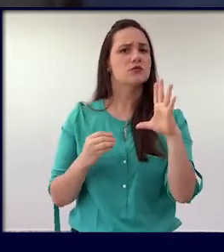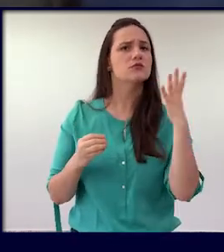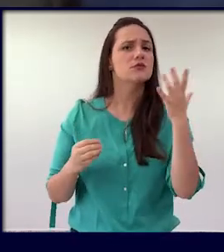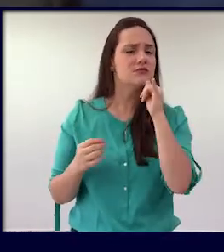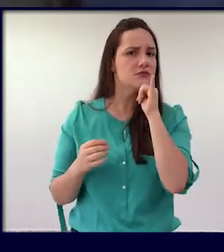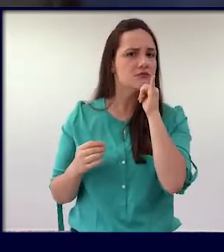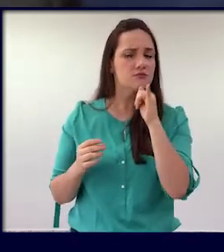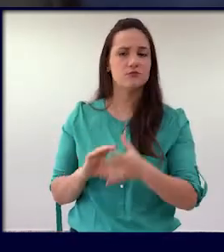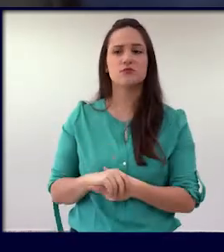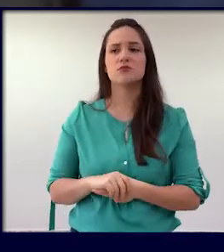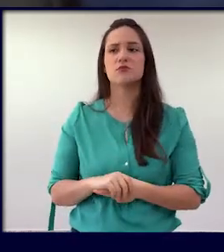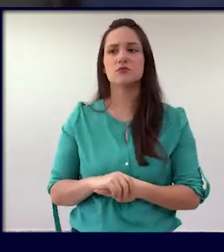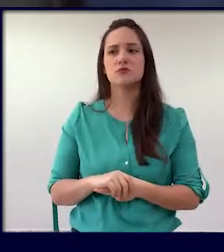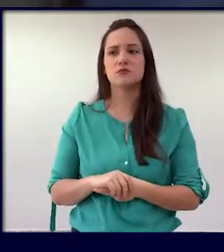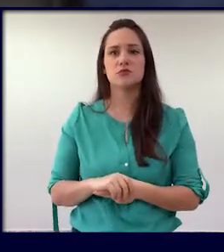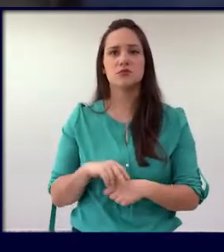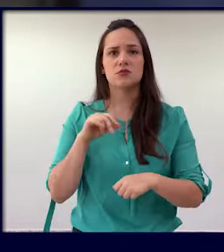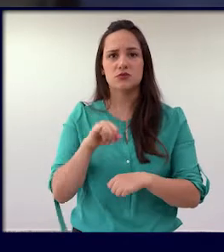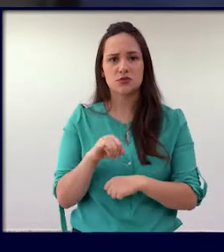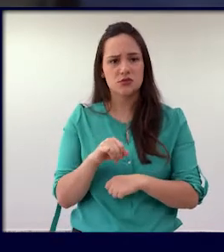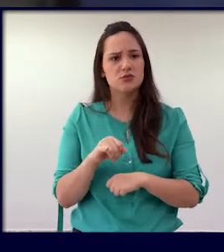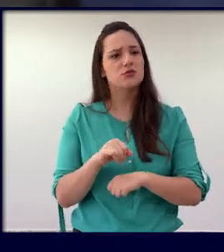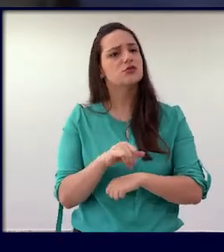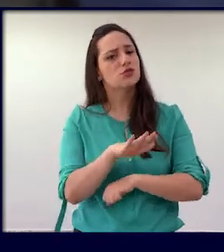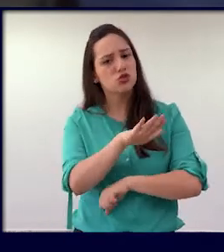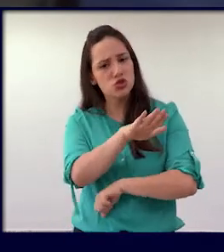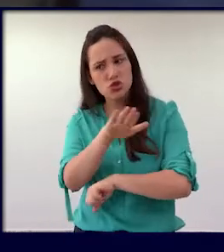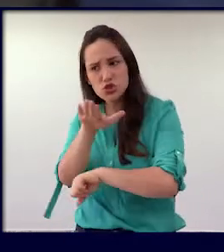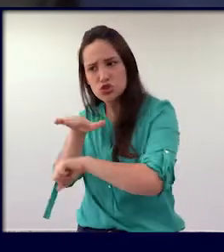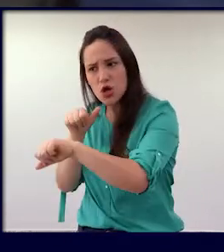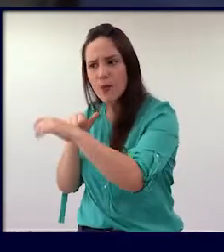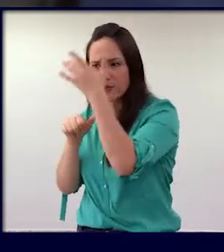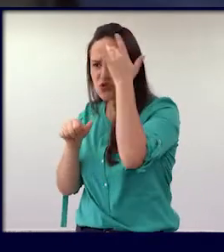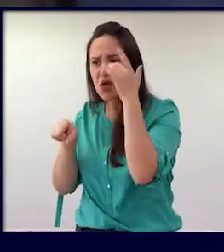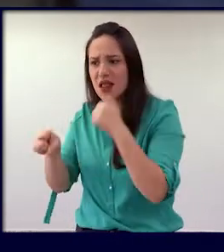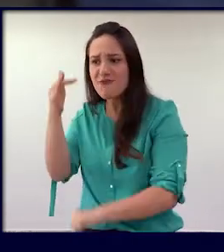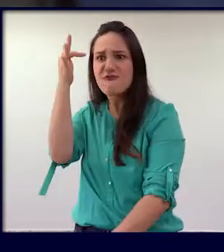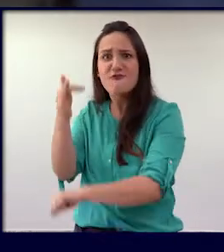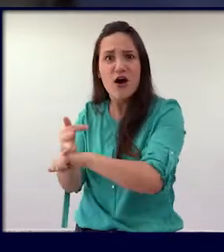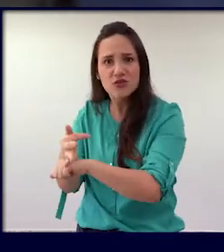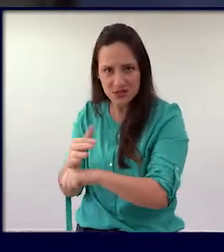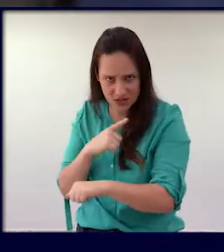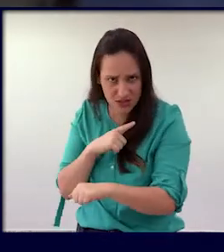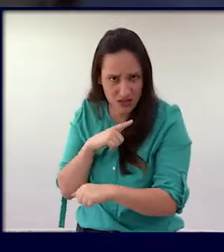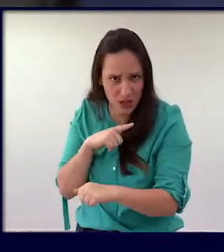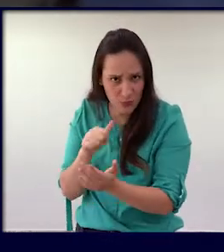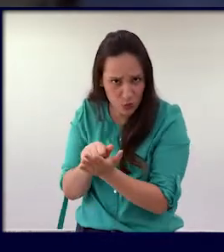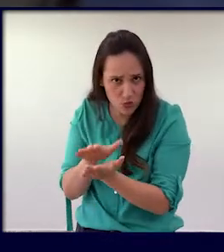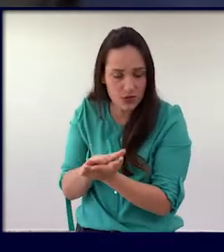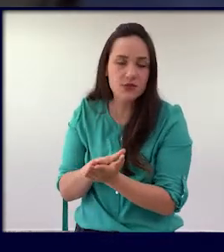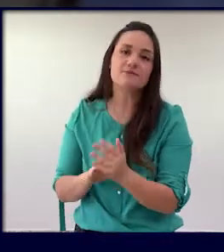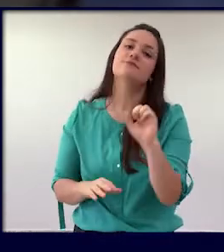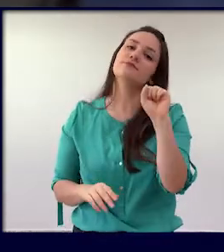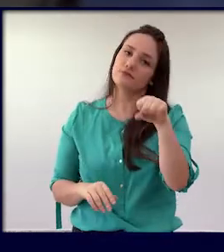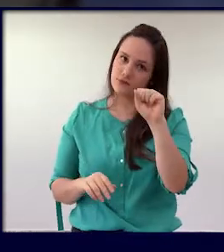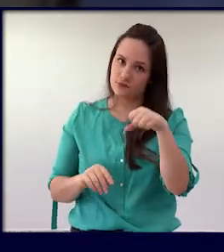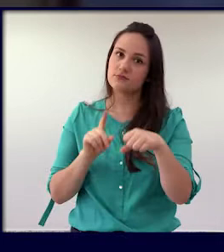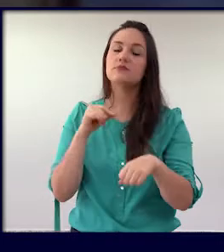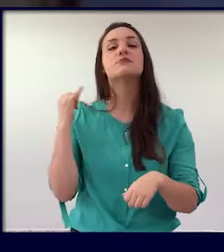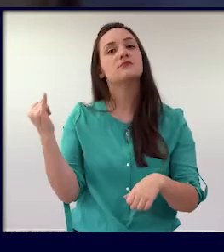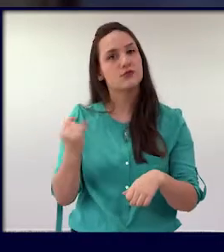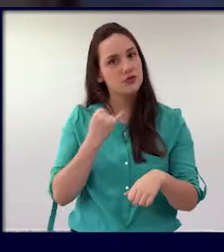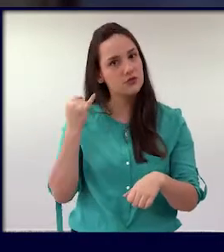pessoas que são convocadas para serem mesário e não aparecem no dia das eleições? Existe algum tipo de sanção? Sim, Alex, isso é um